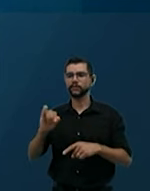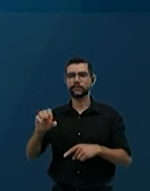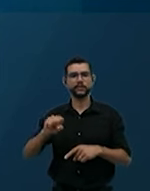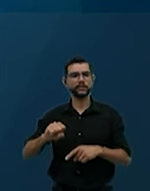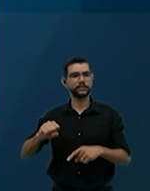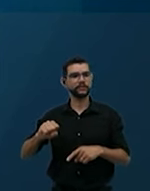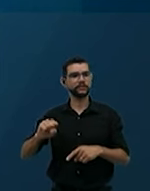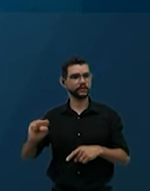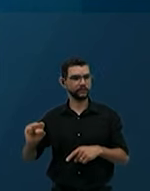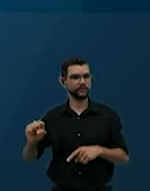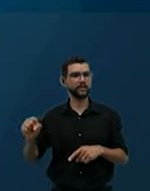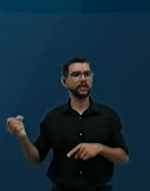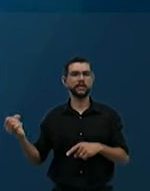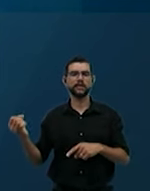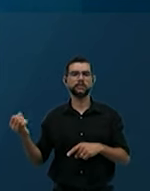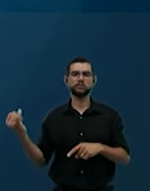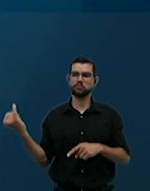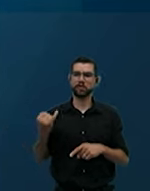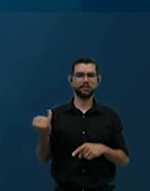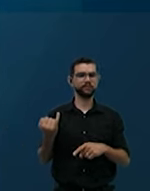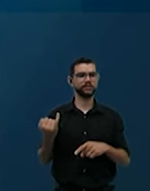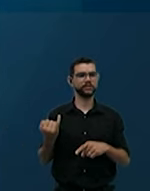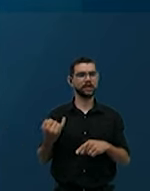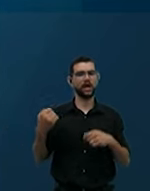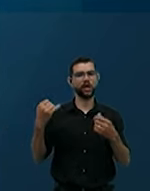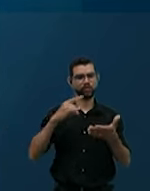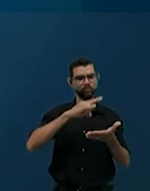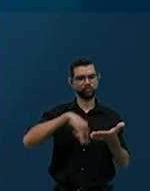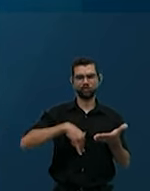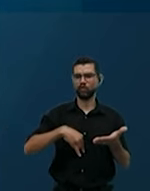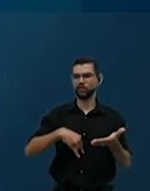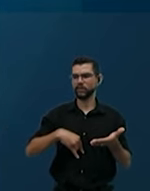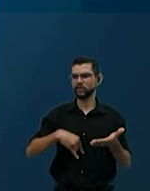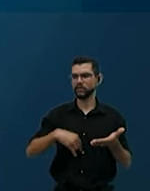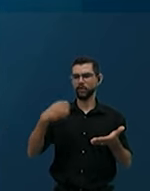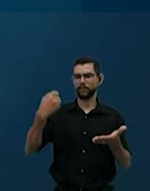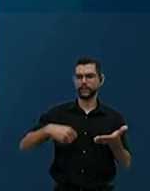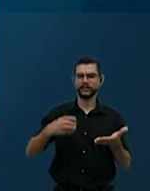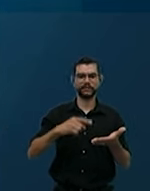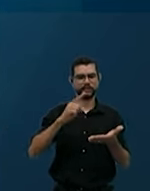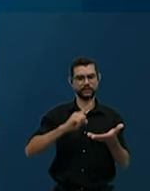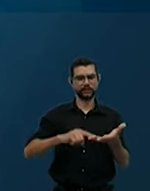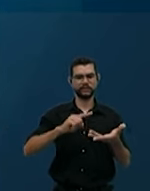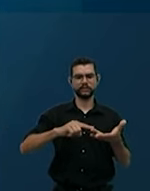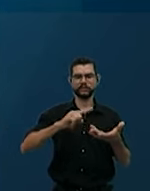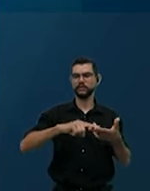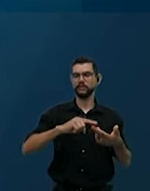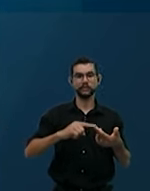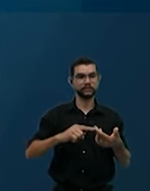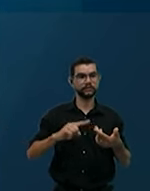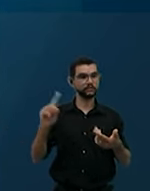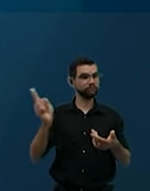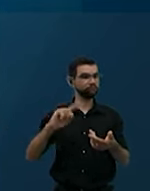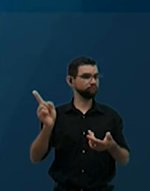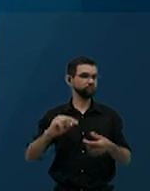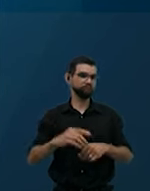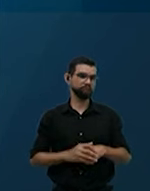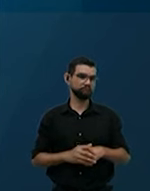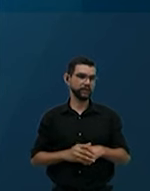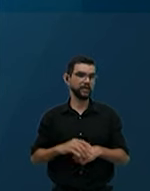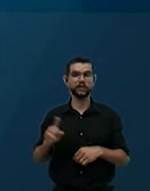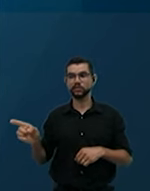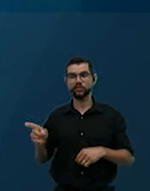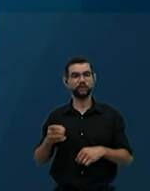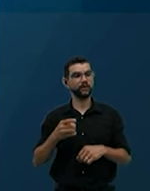não reconhece, não, ele contesta, ele apela, ele recorre a esta corte. Milhares de processos